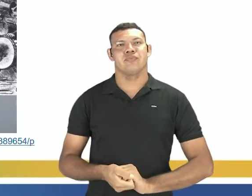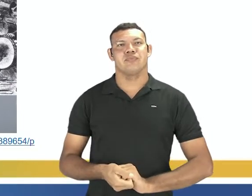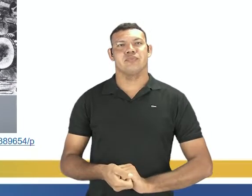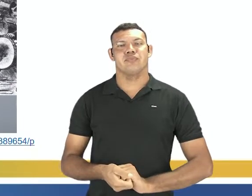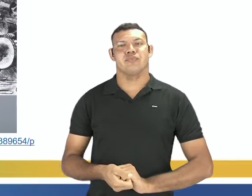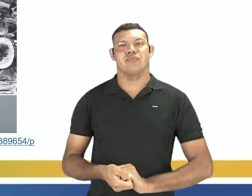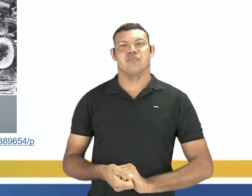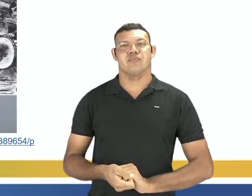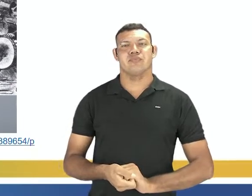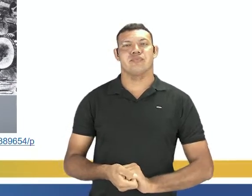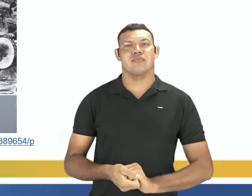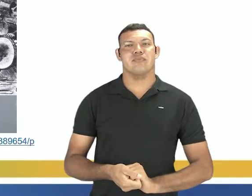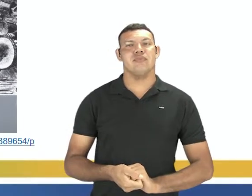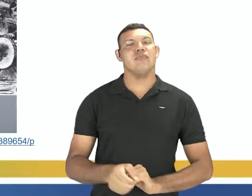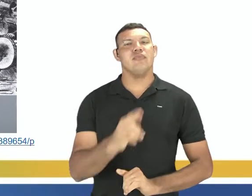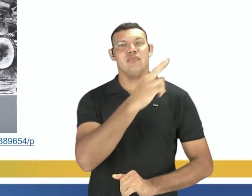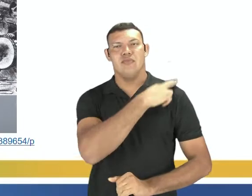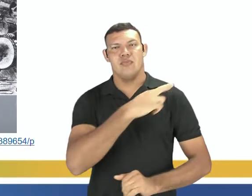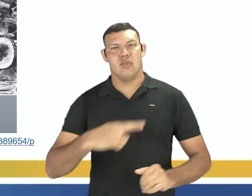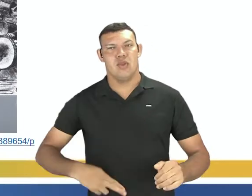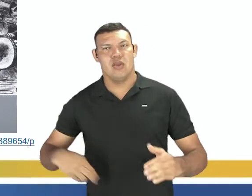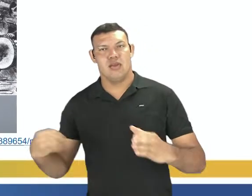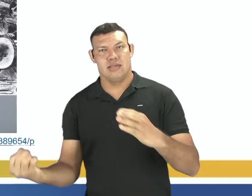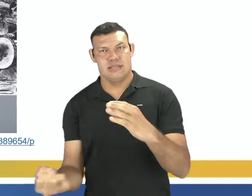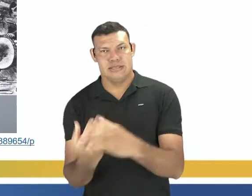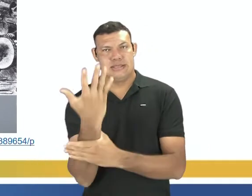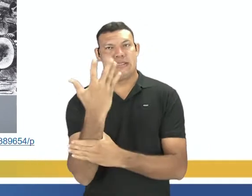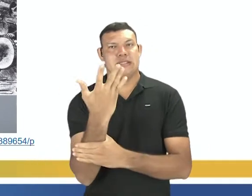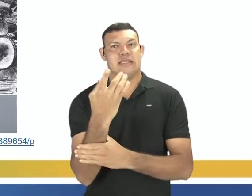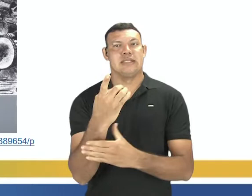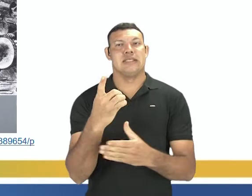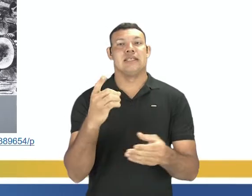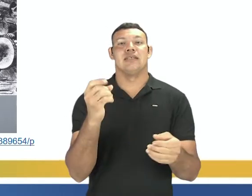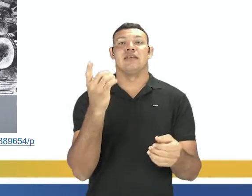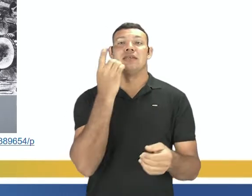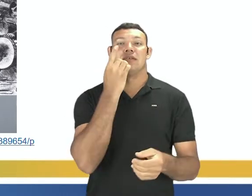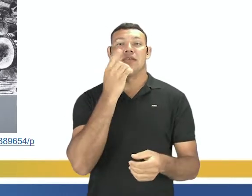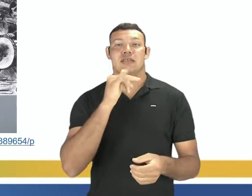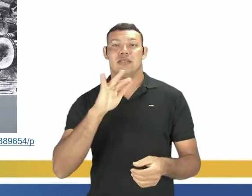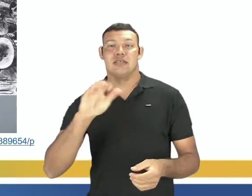Com a proclamação da República, que acontece no dia 15 de novembro de